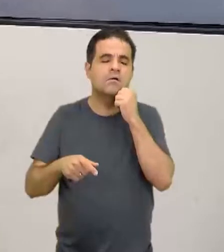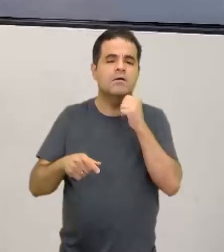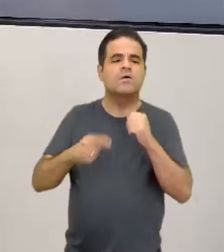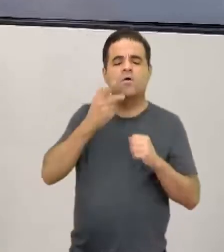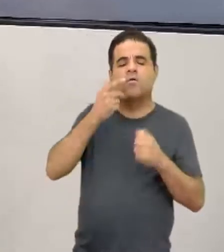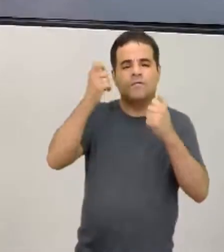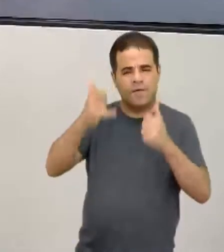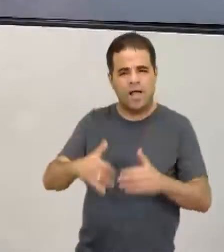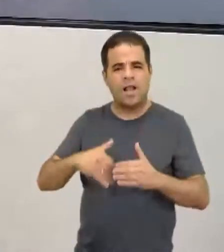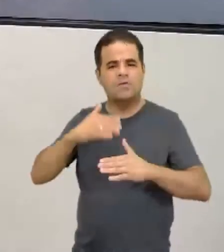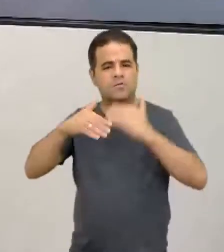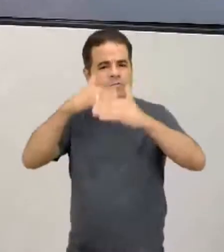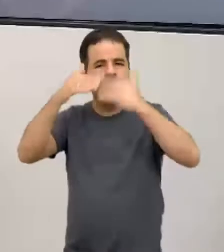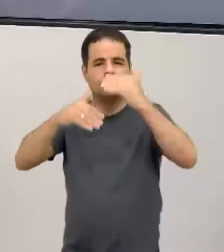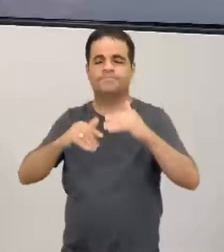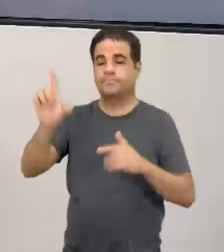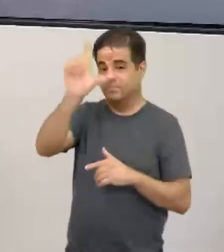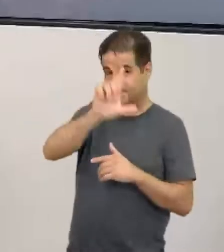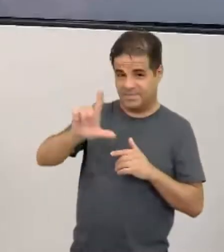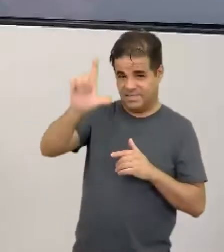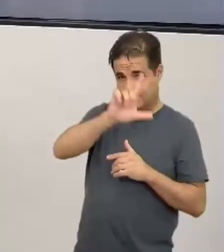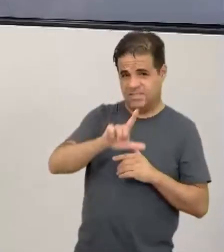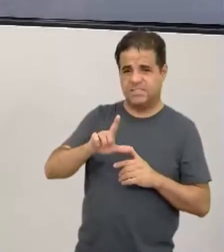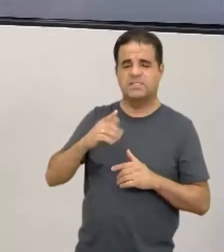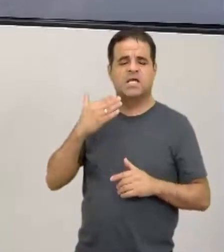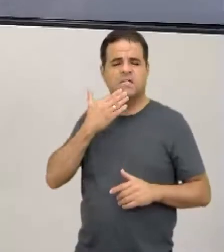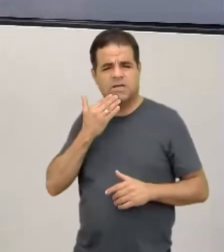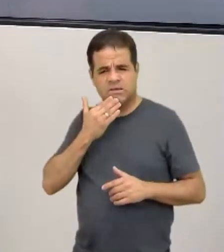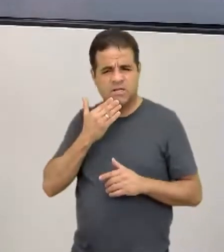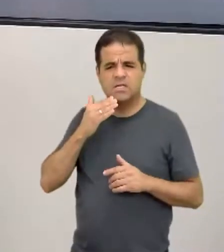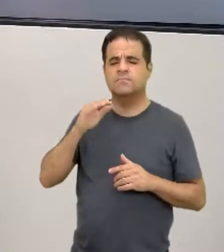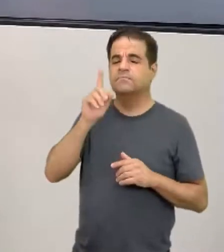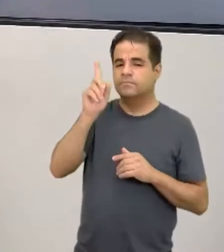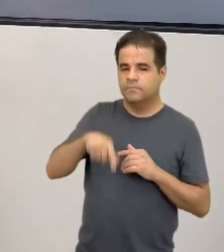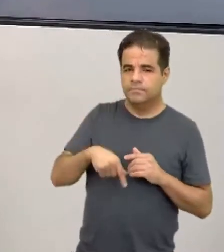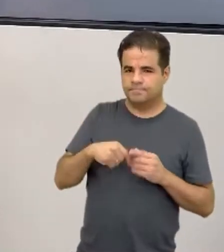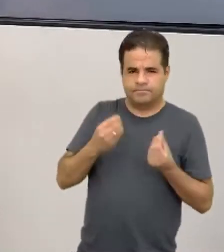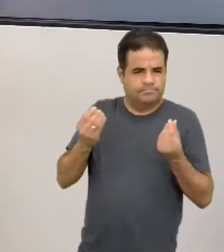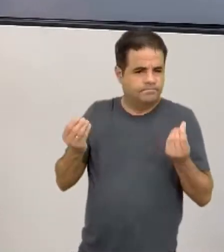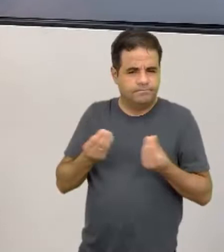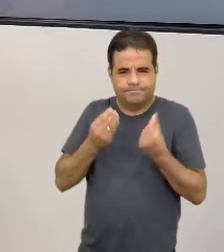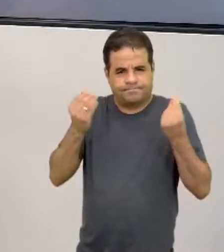fala no desenvolvimento da linguagem rudimentar, seria